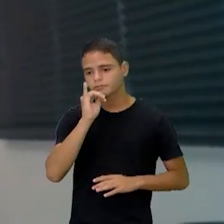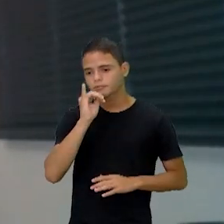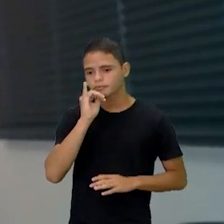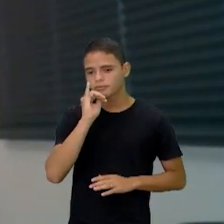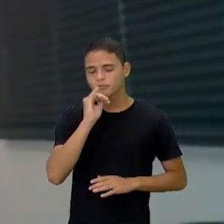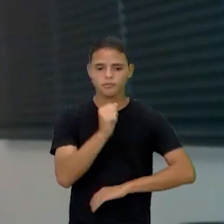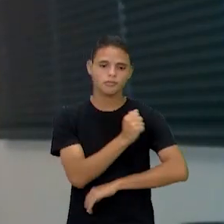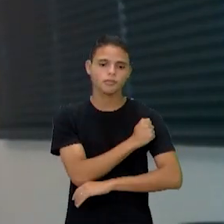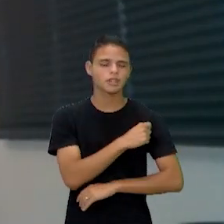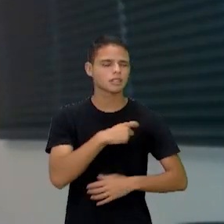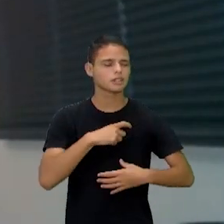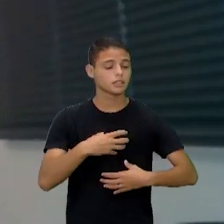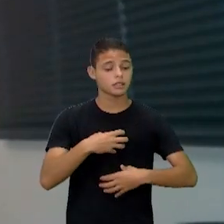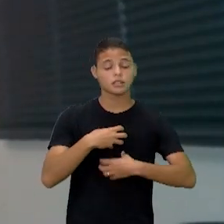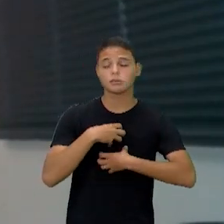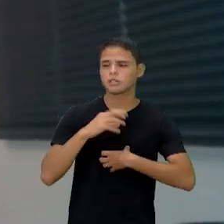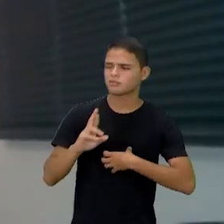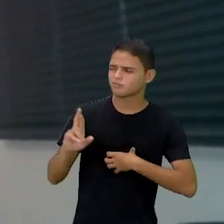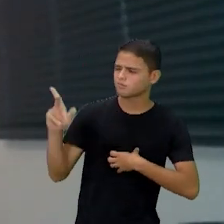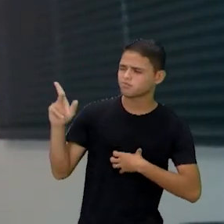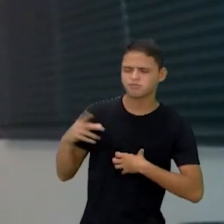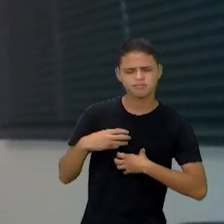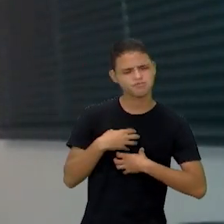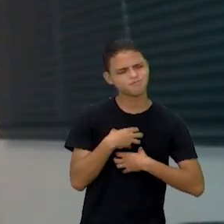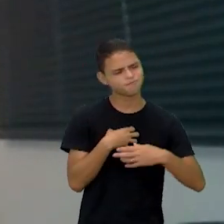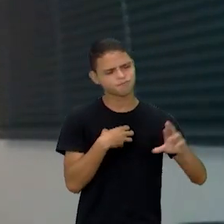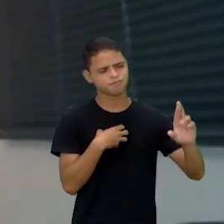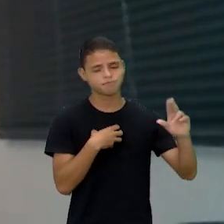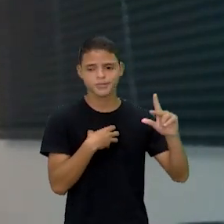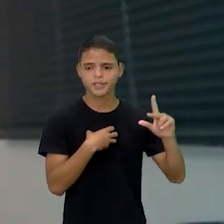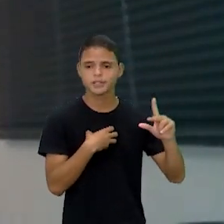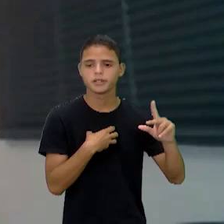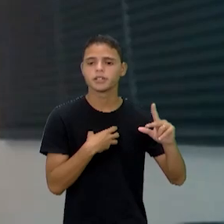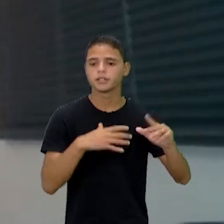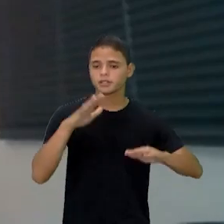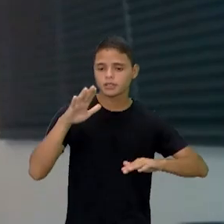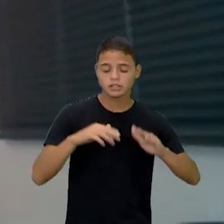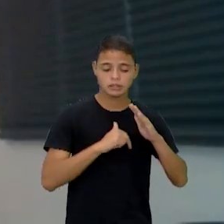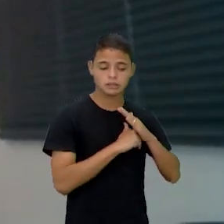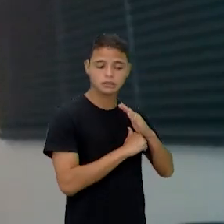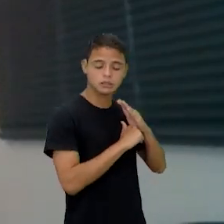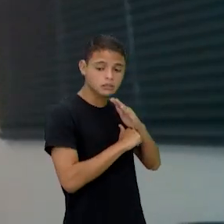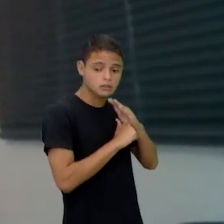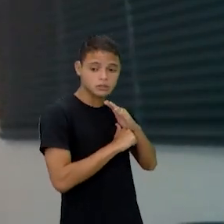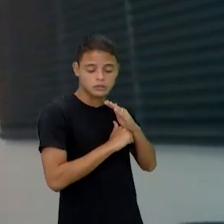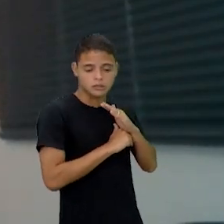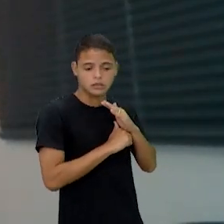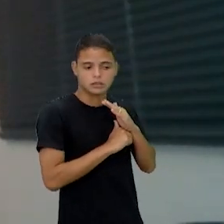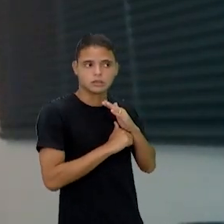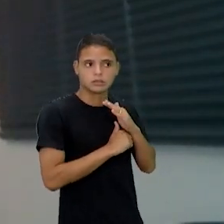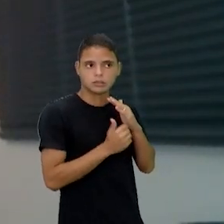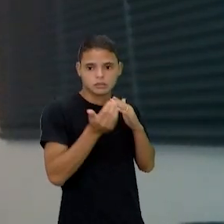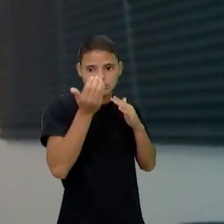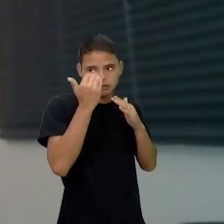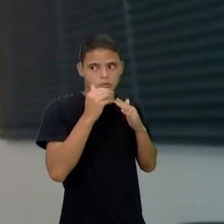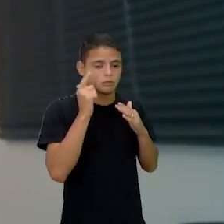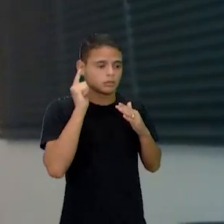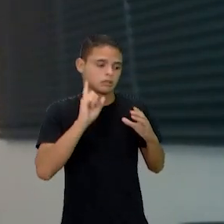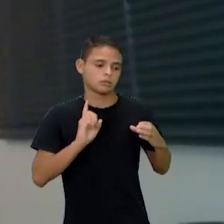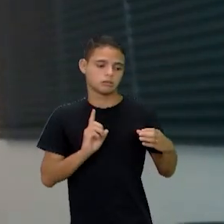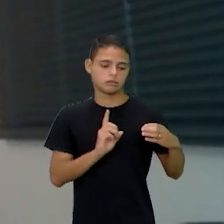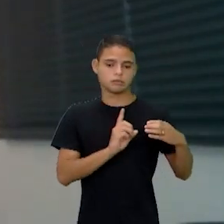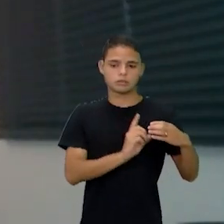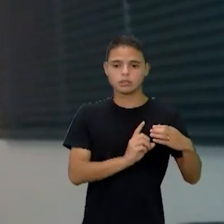que se sentem diferentes dos demais, muitas vezes camuflam o seu potencial para poder fazer parte de um grupo, principalmente